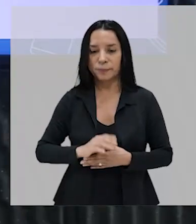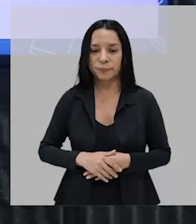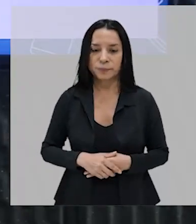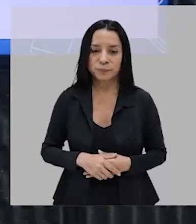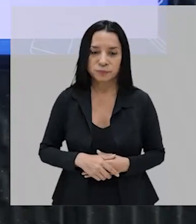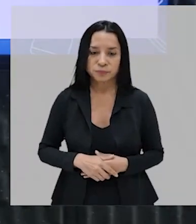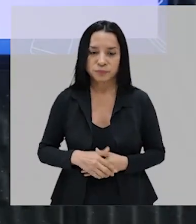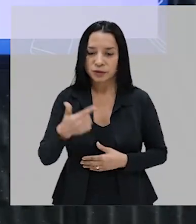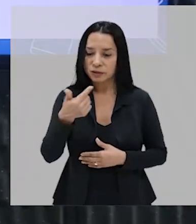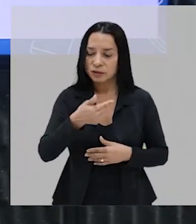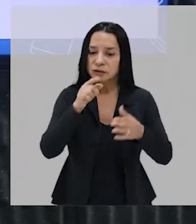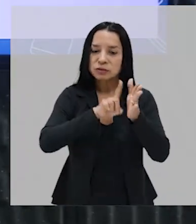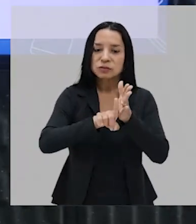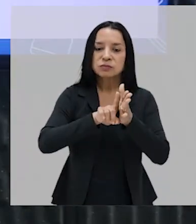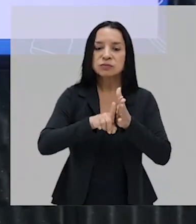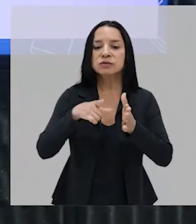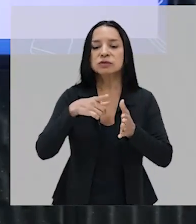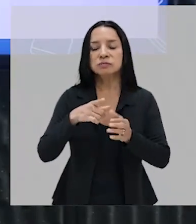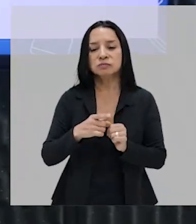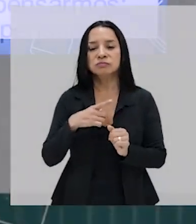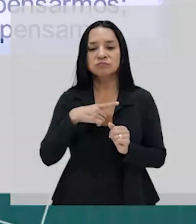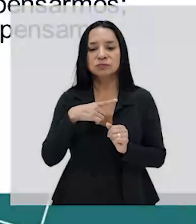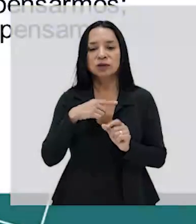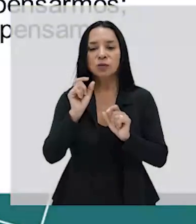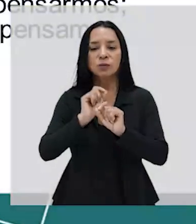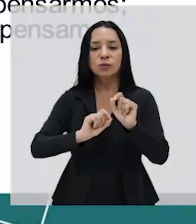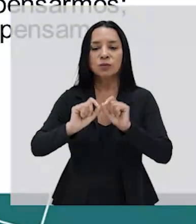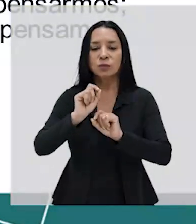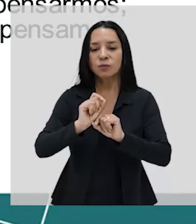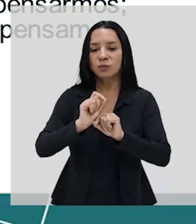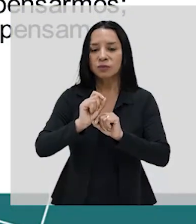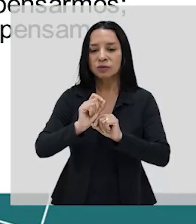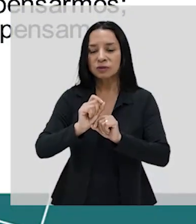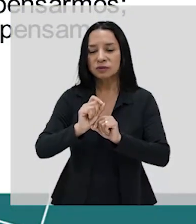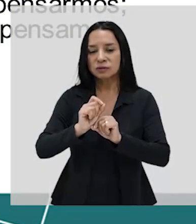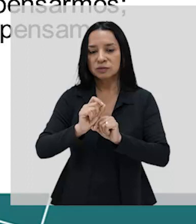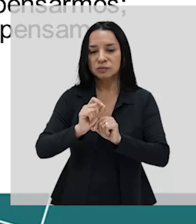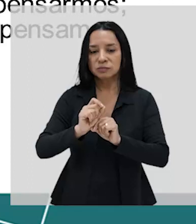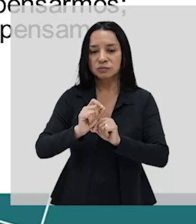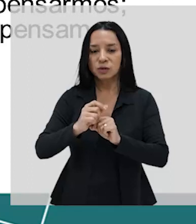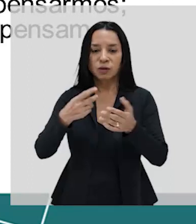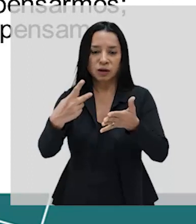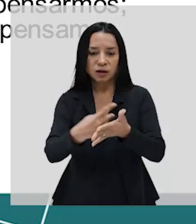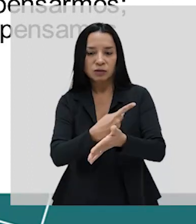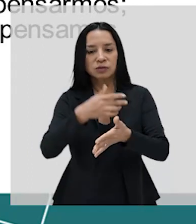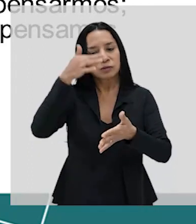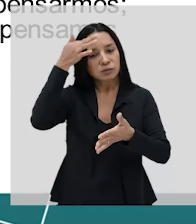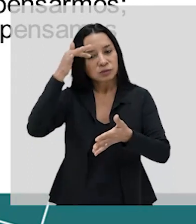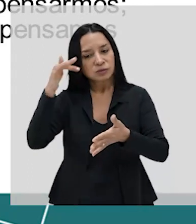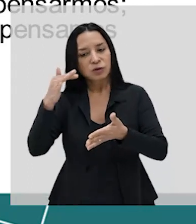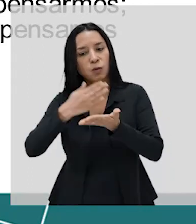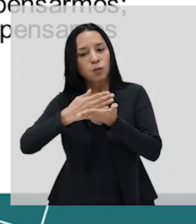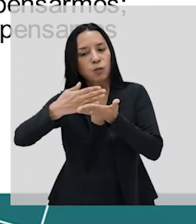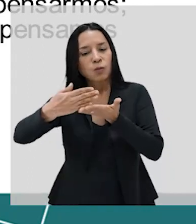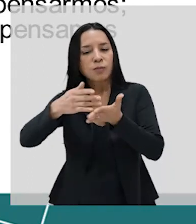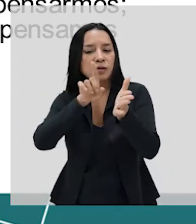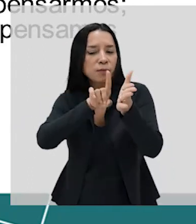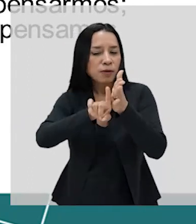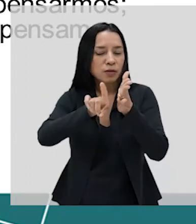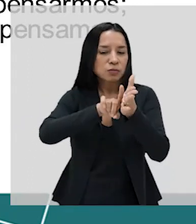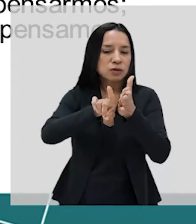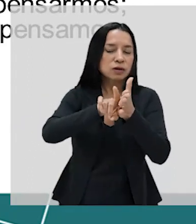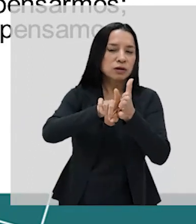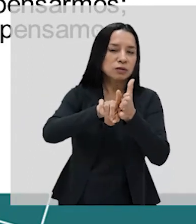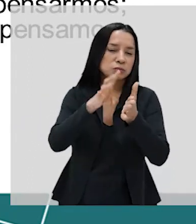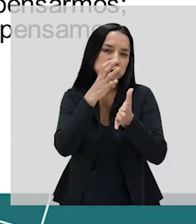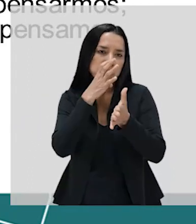Na segunda questão tem assim, atitude filosófica inicia-se indagando, perguntando, certo? Mas também se